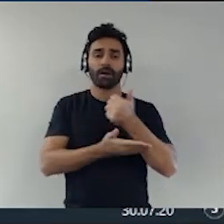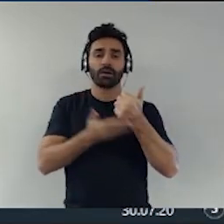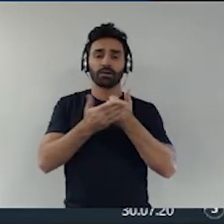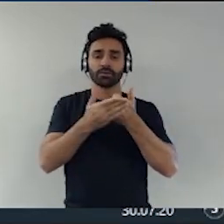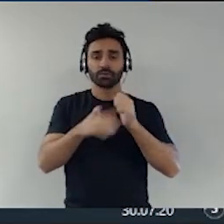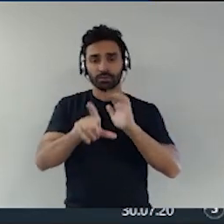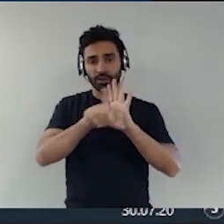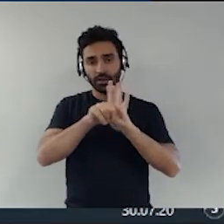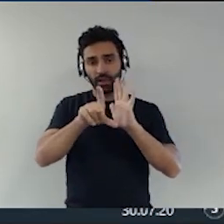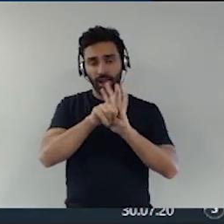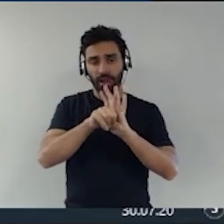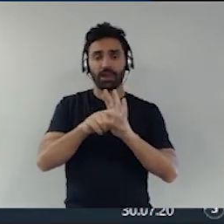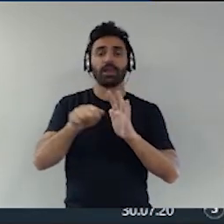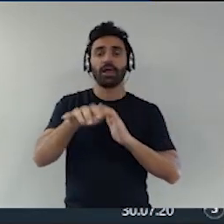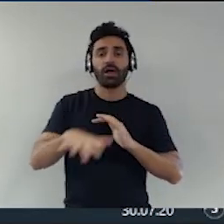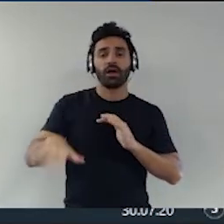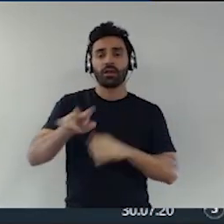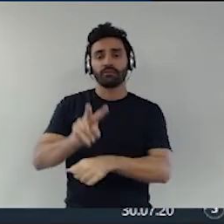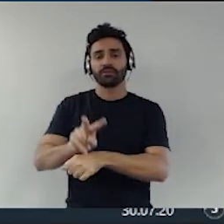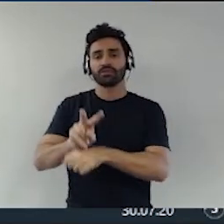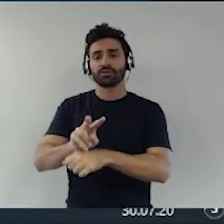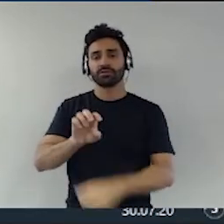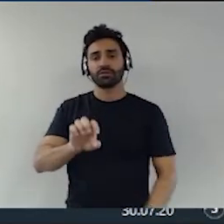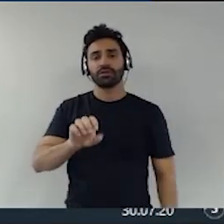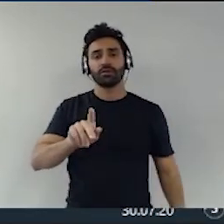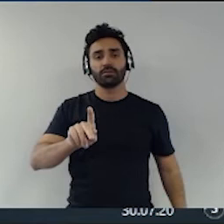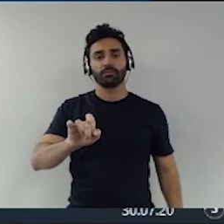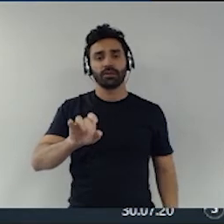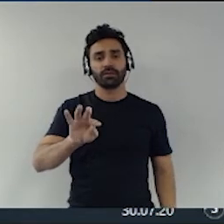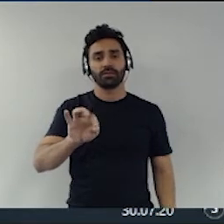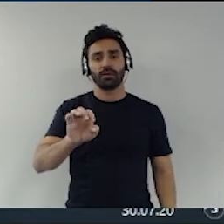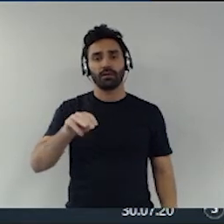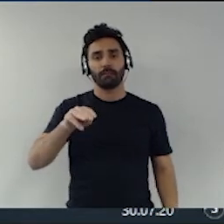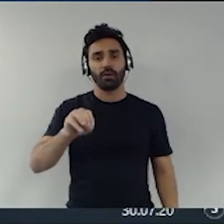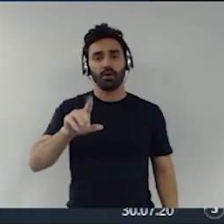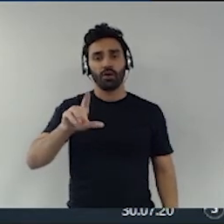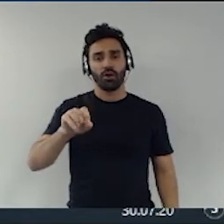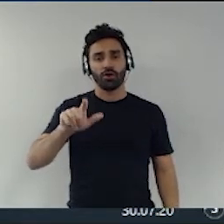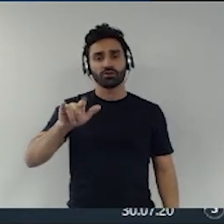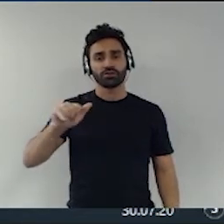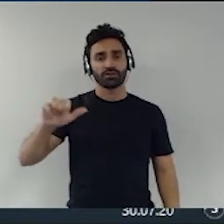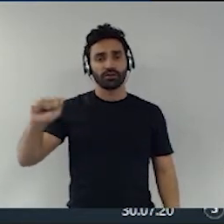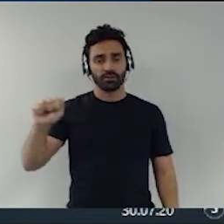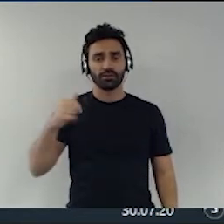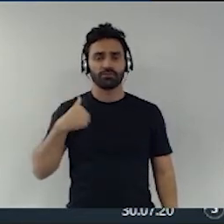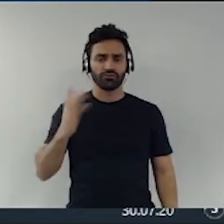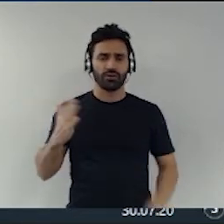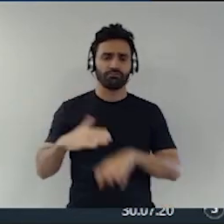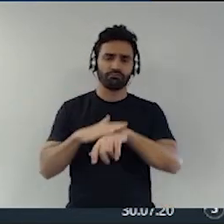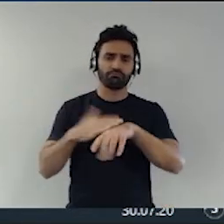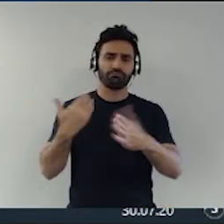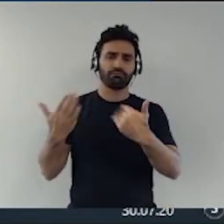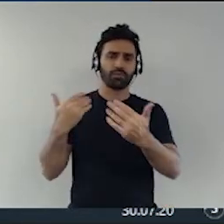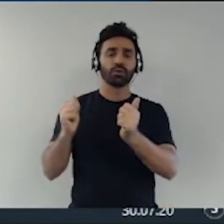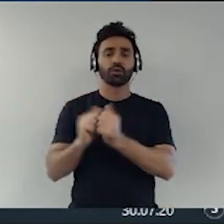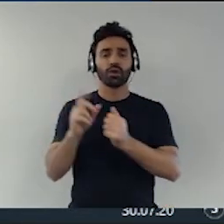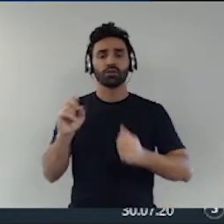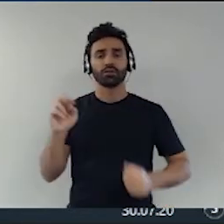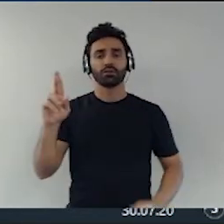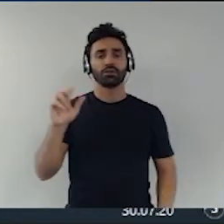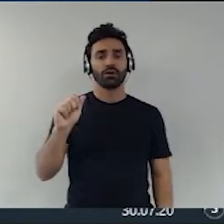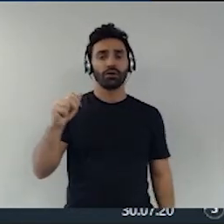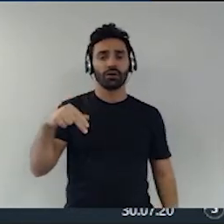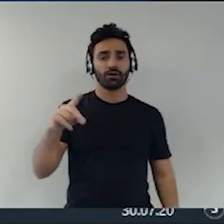lei da área de vigilância epidemiológica, e isso foi fruto, inclusive, de muitas conversas que eu tive com o Dr. Anderson, no sentido de que